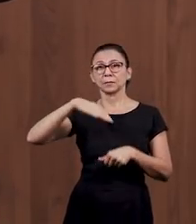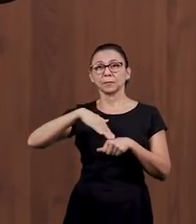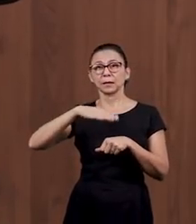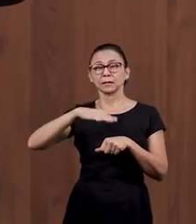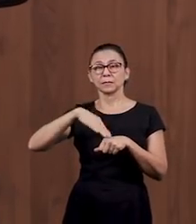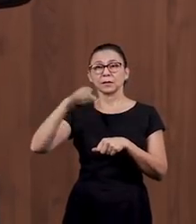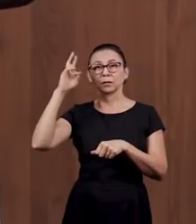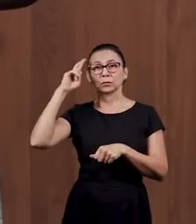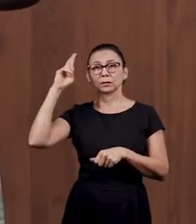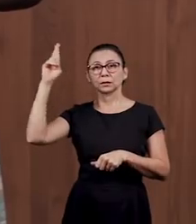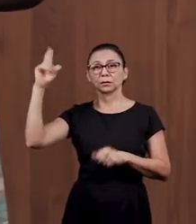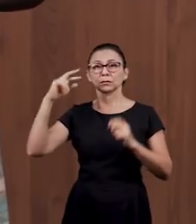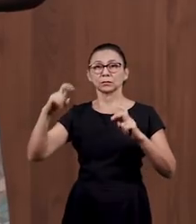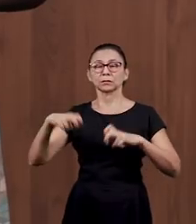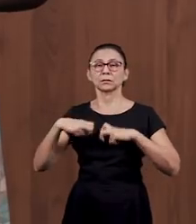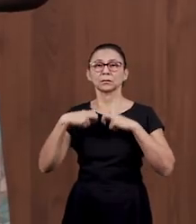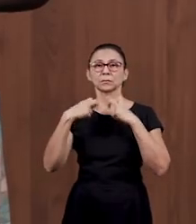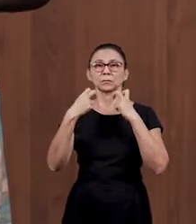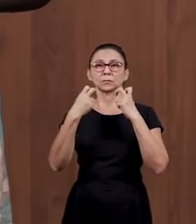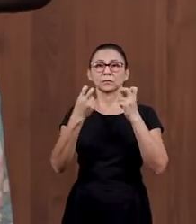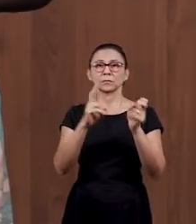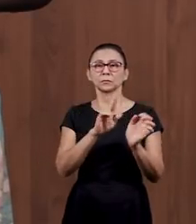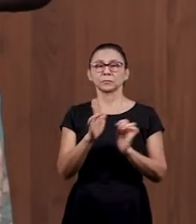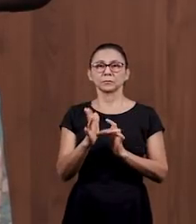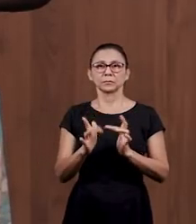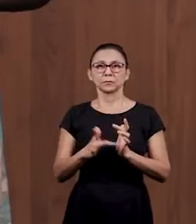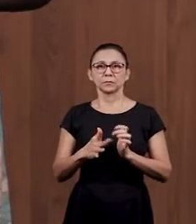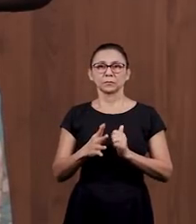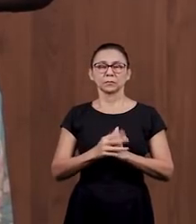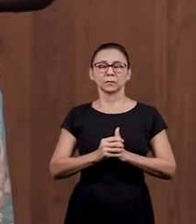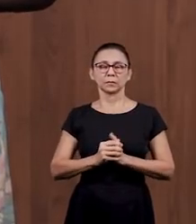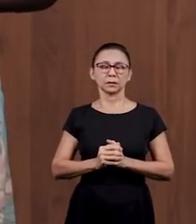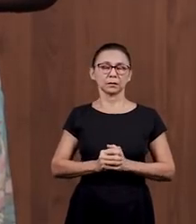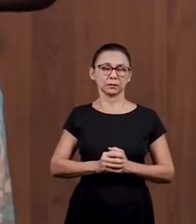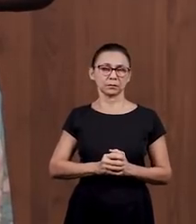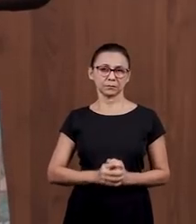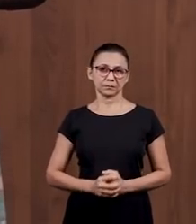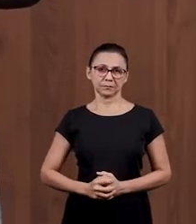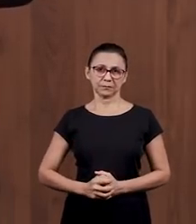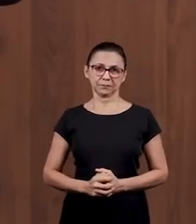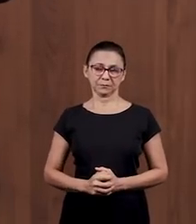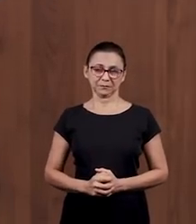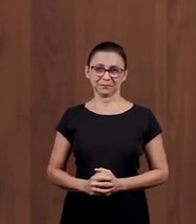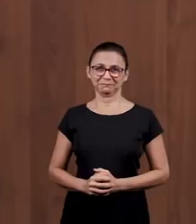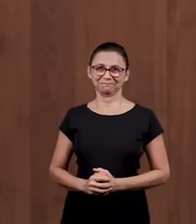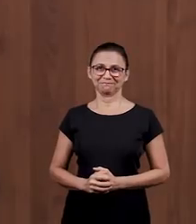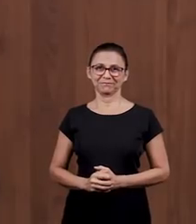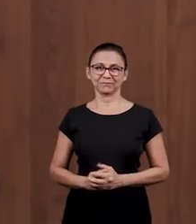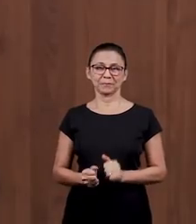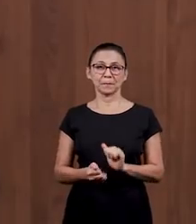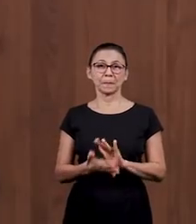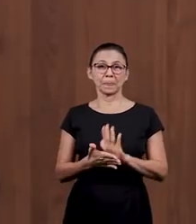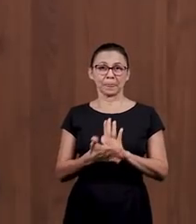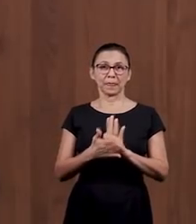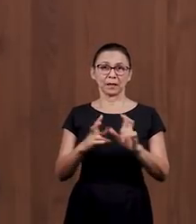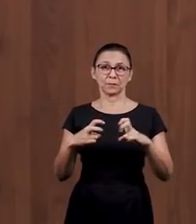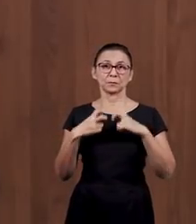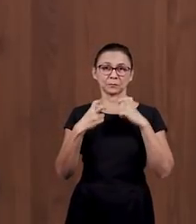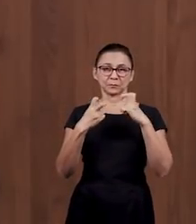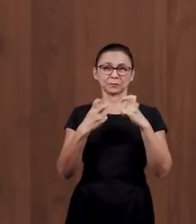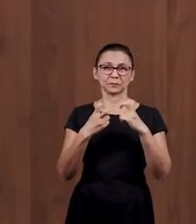clamamos assim, pelo poder que há no sangue de Jesus e em nome de Jesus. Amém. Vamos cantar um louvor